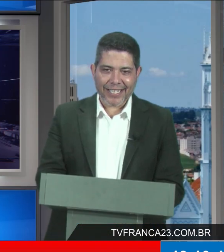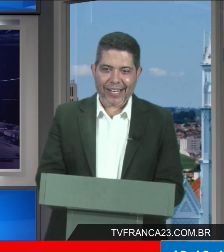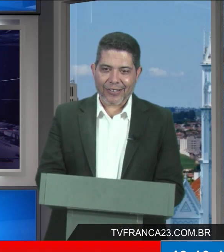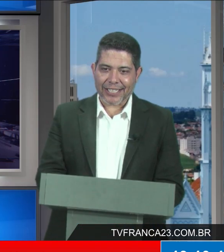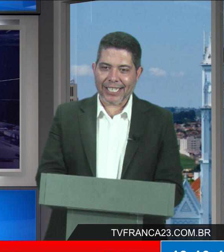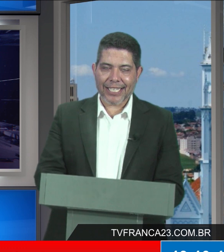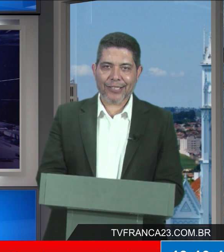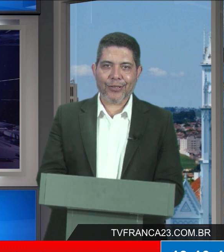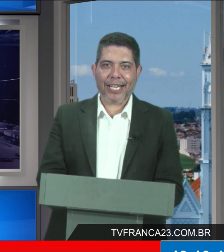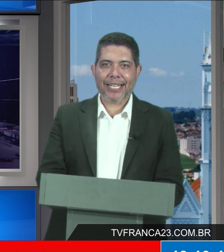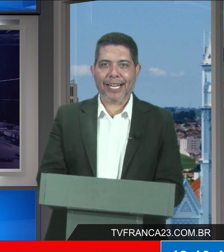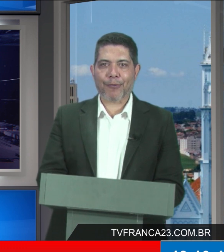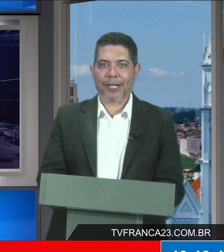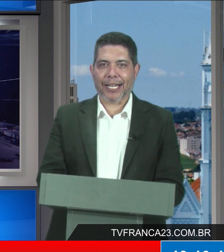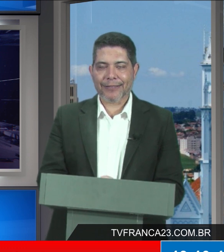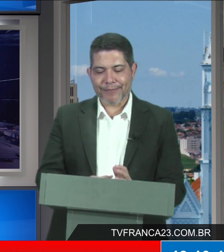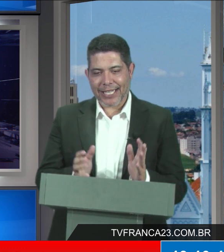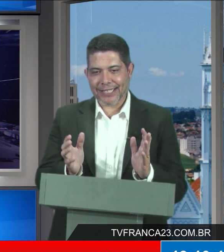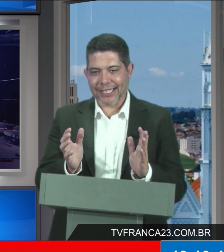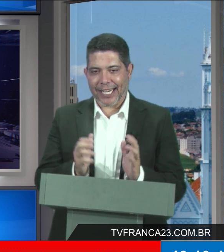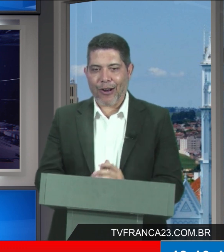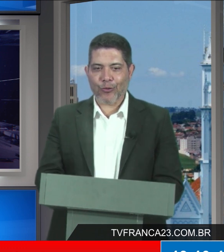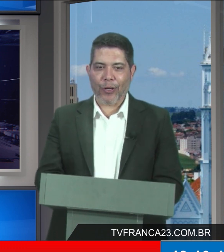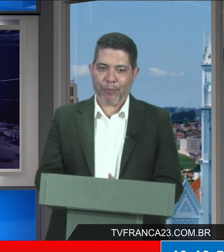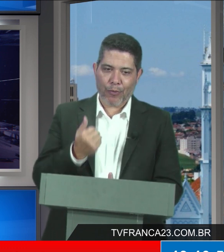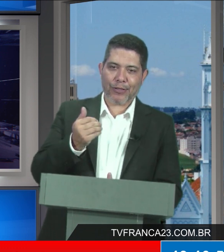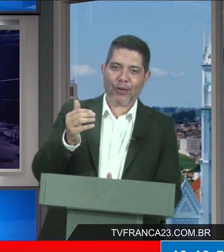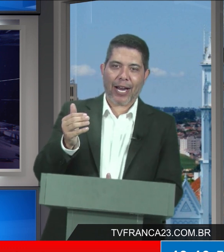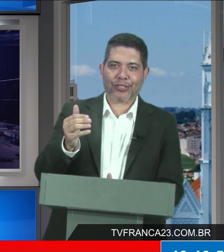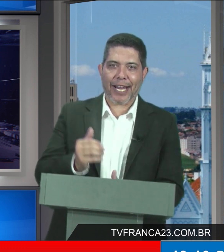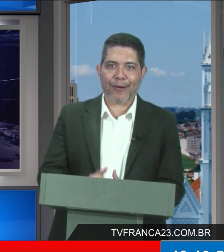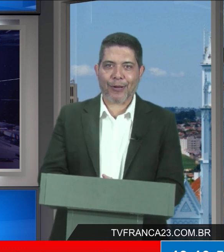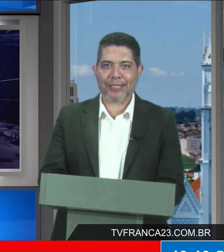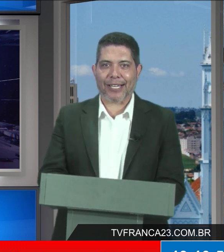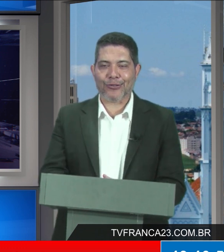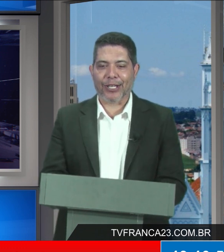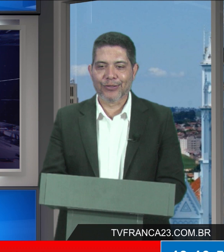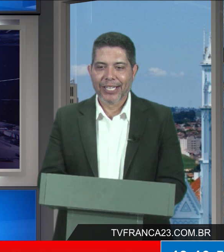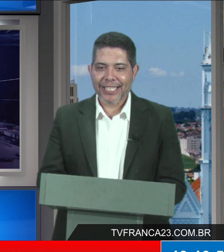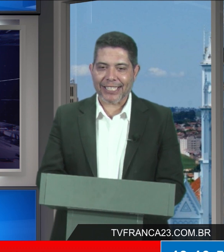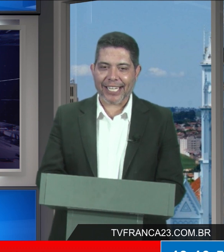Que legal, tá chegando, né? A época mais legal do ano, pelo menos eu acho que é a época mais